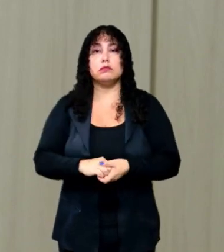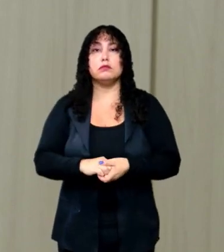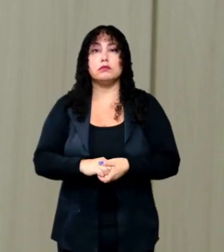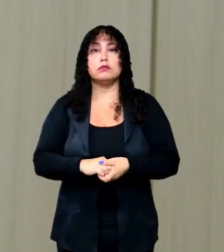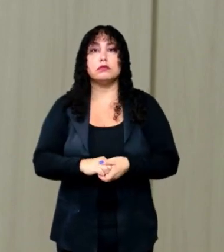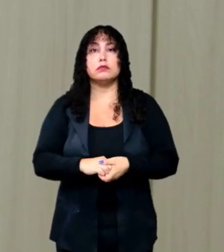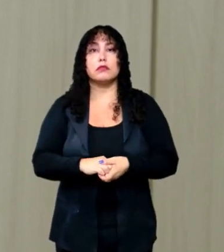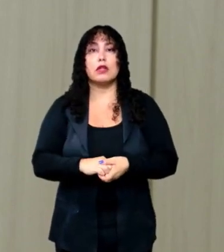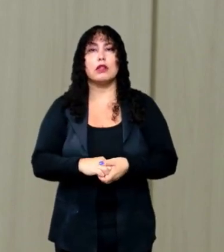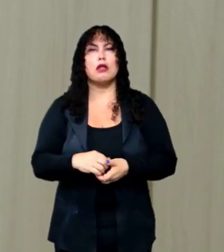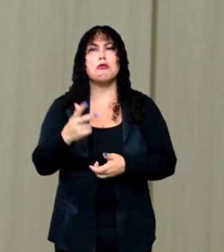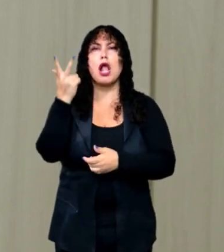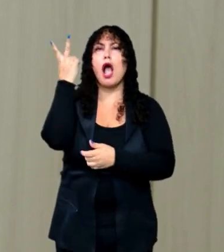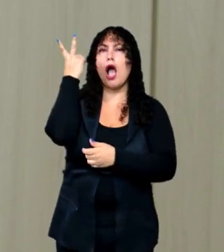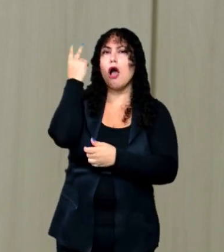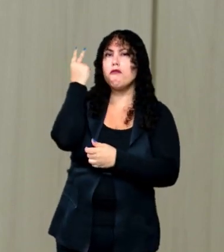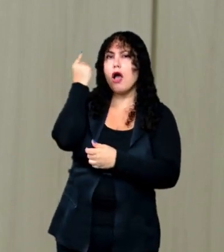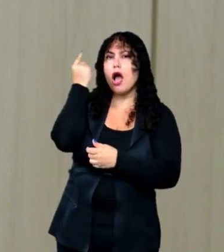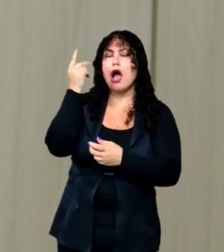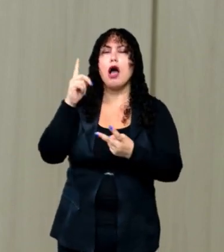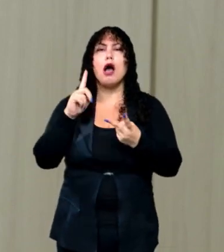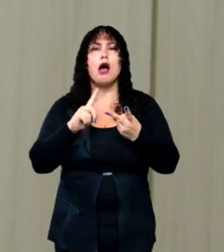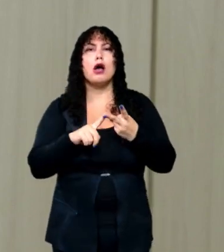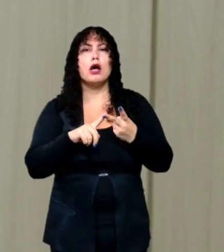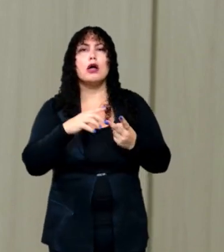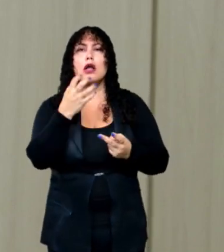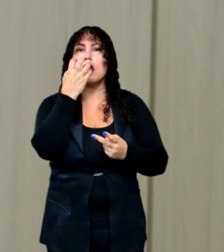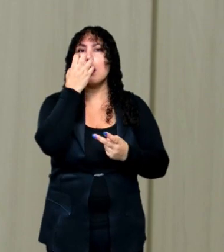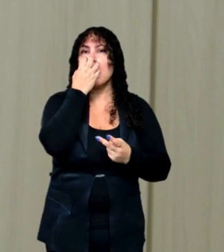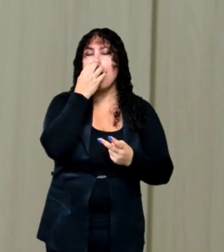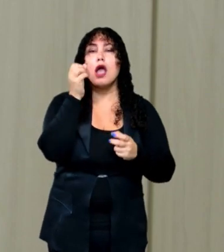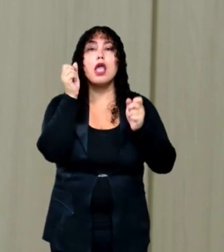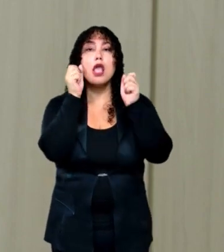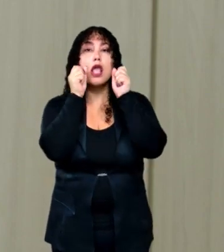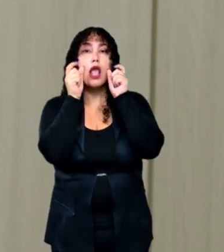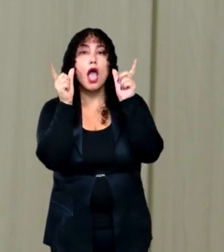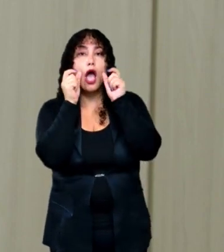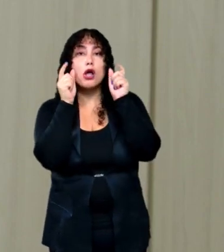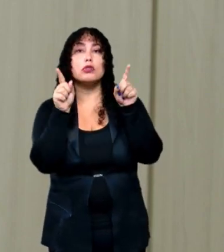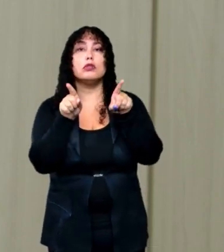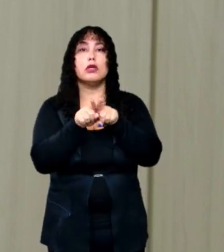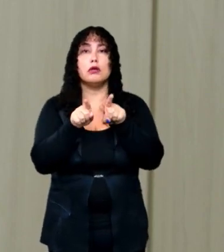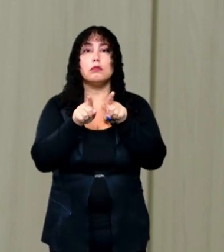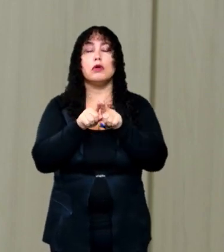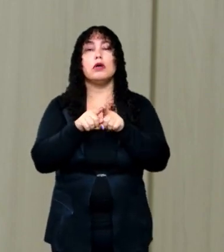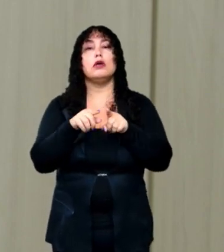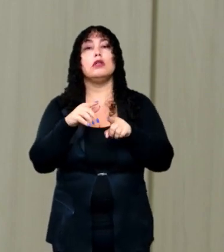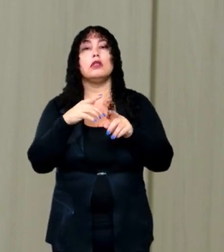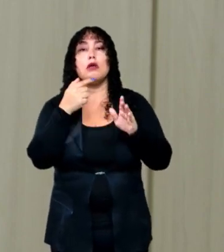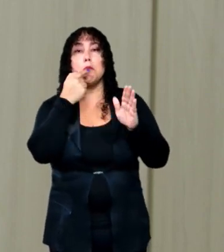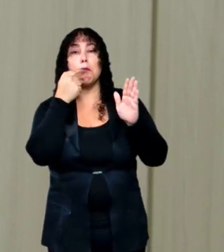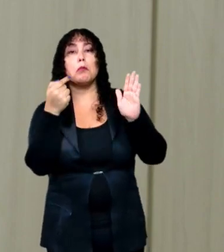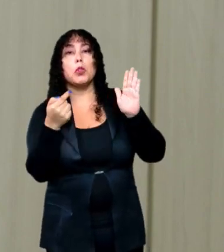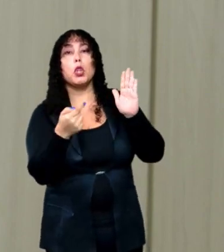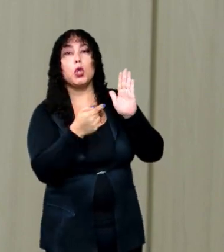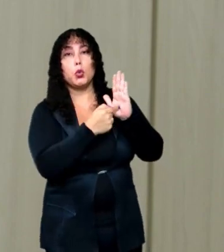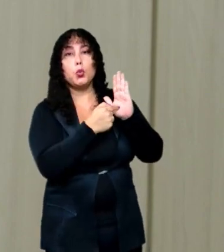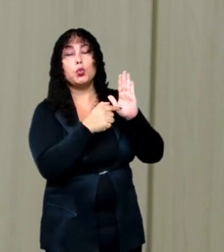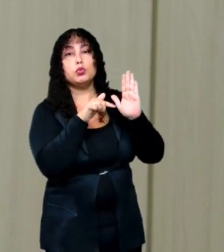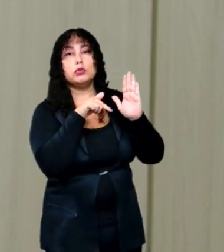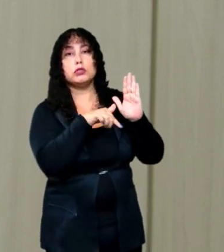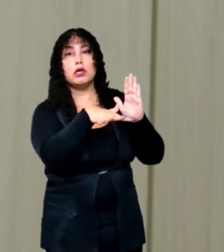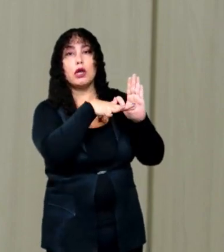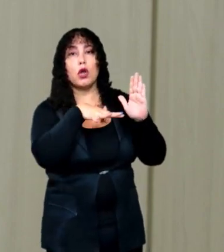aí, tanto cavalos quanto cães e gatos também. E aí tem os canais de denúncia que a gente